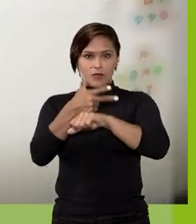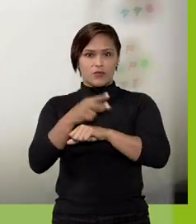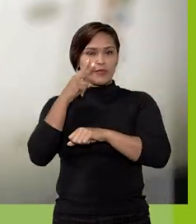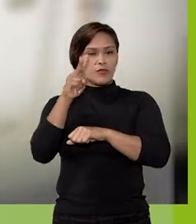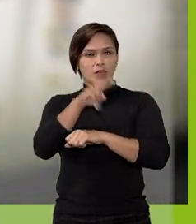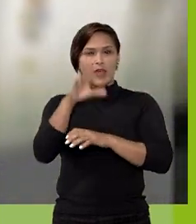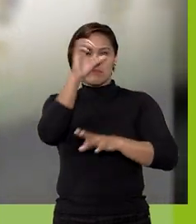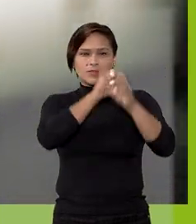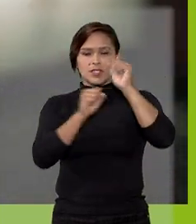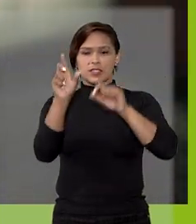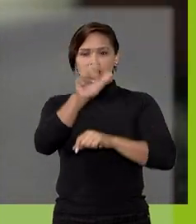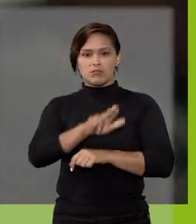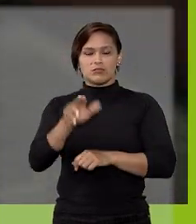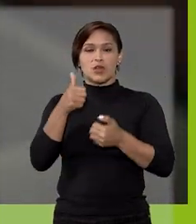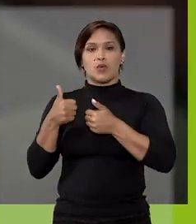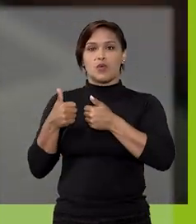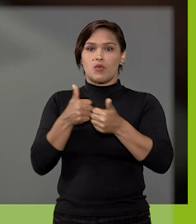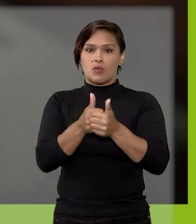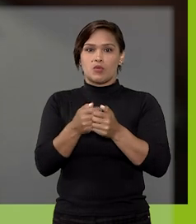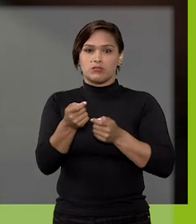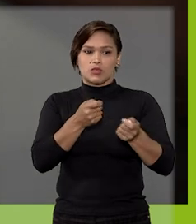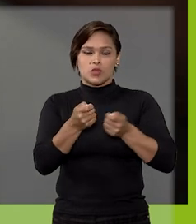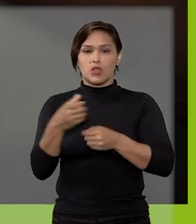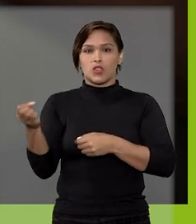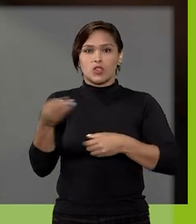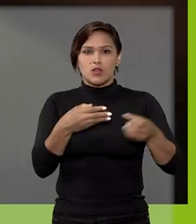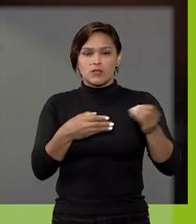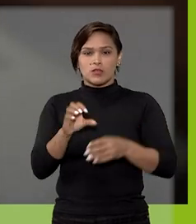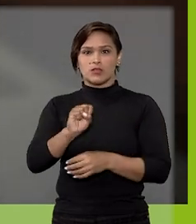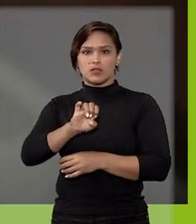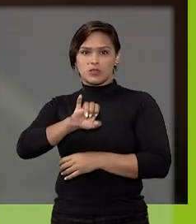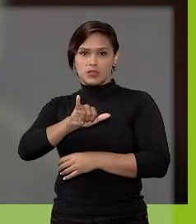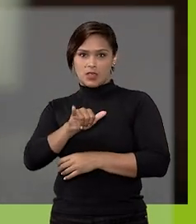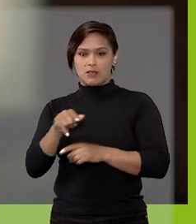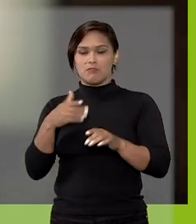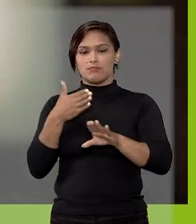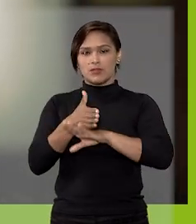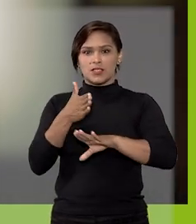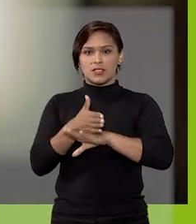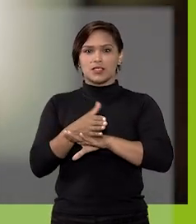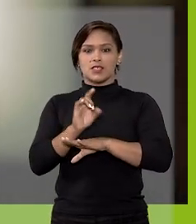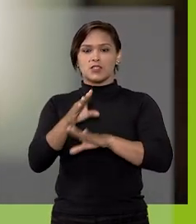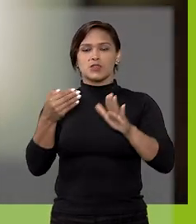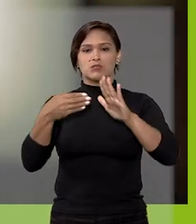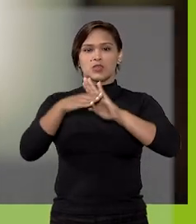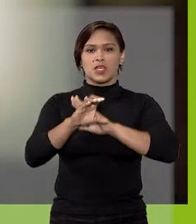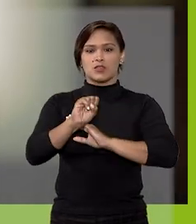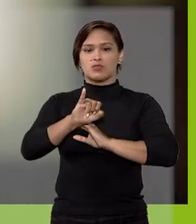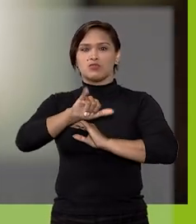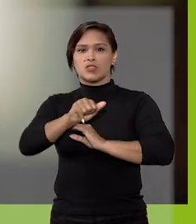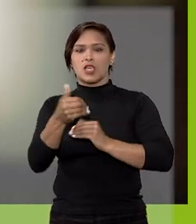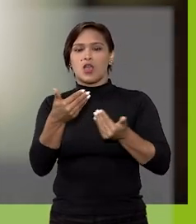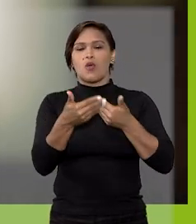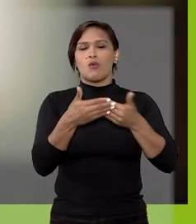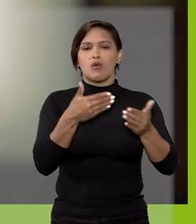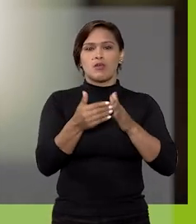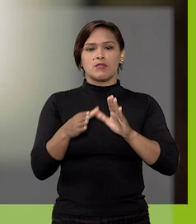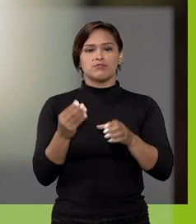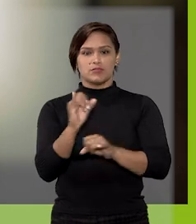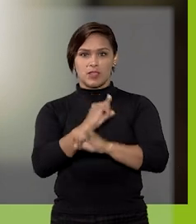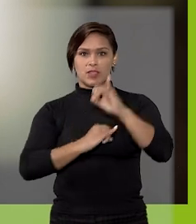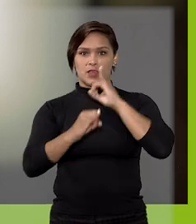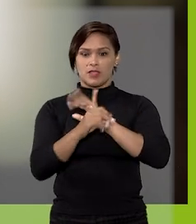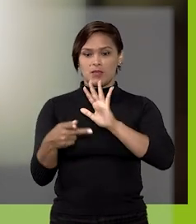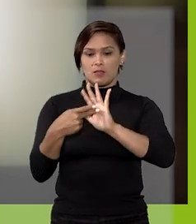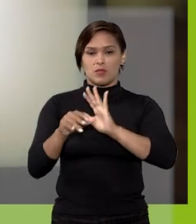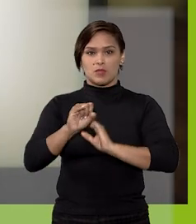você vai aprender a usar o painel de controle, uma novidade do SEI. Para acessá-lo, basta entrar no SEI de qualquer navegador na